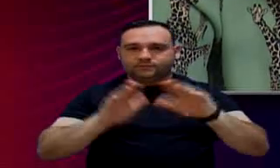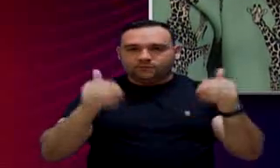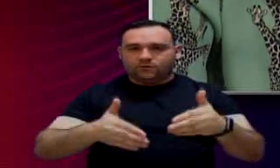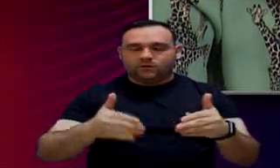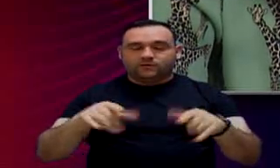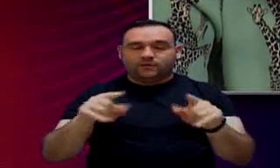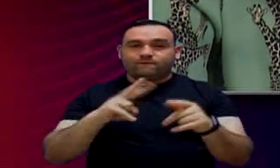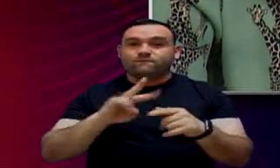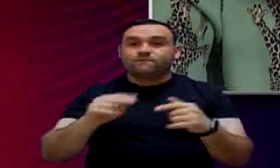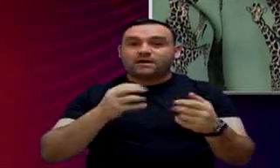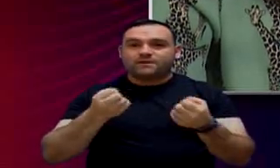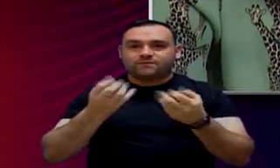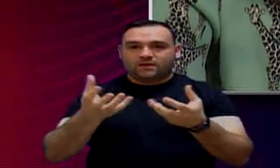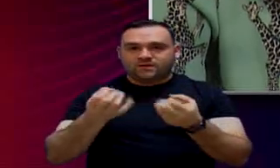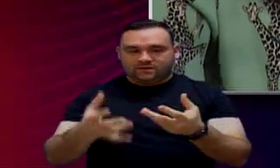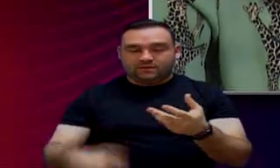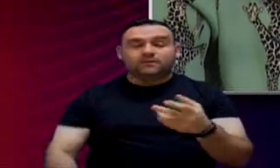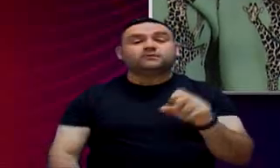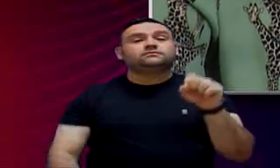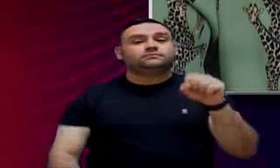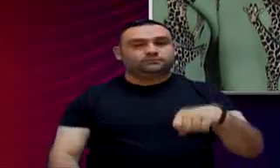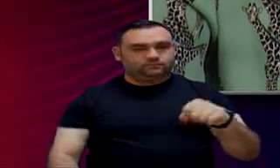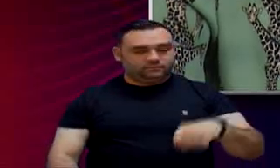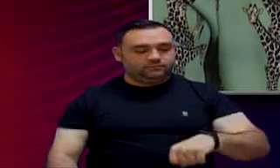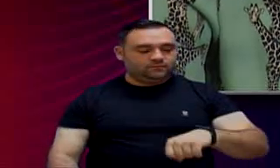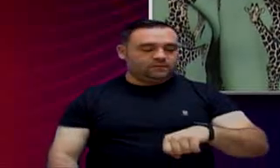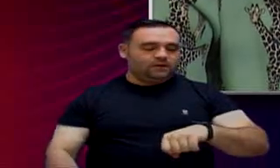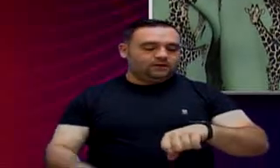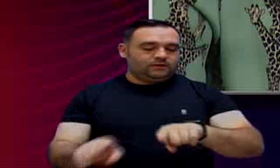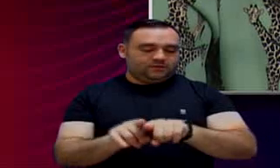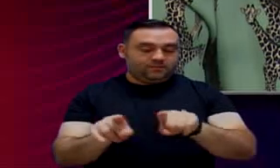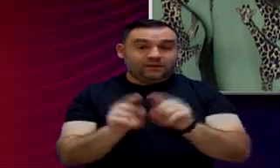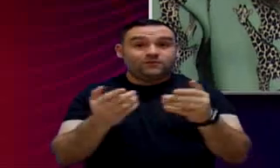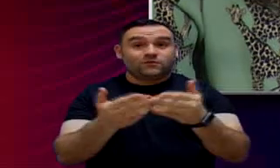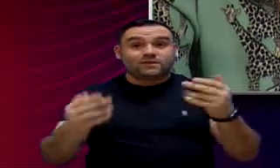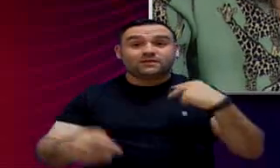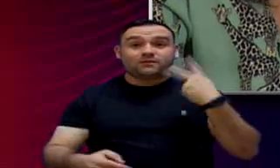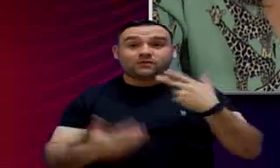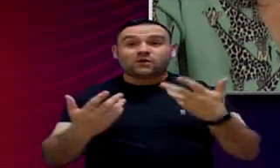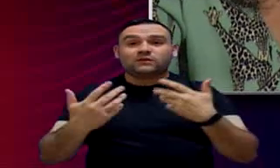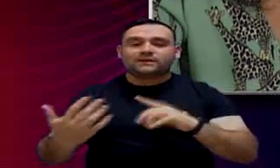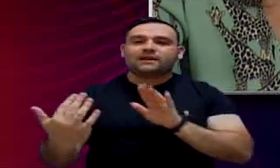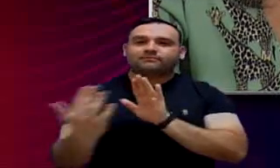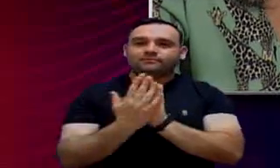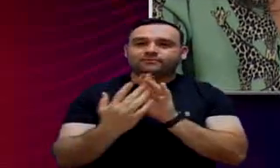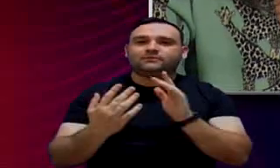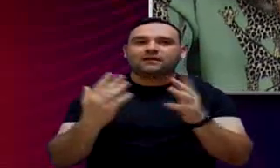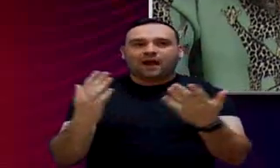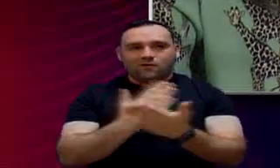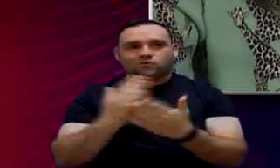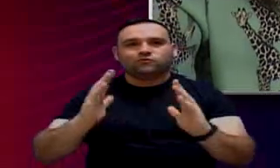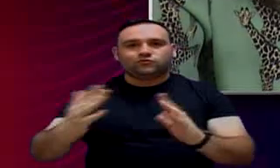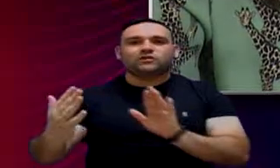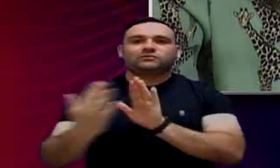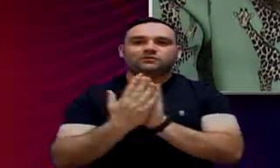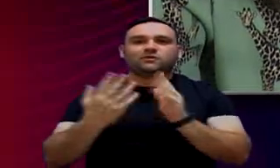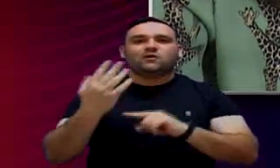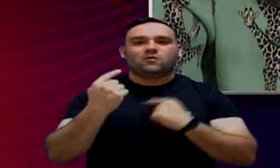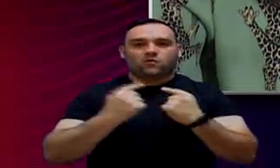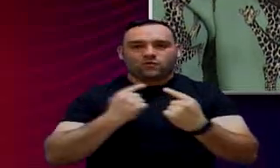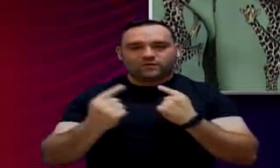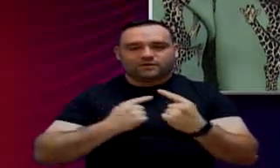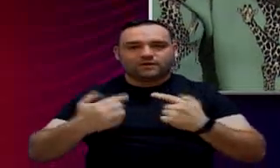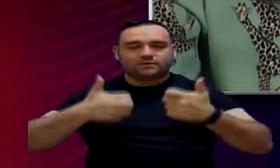implicados vão se manifestar inclusive vocês vereadores que quiserem me procurar como alguns de vocês já têm feito né para a gente